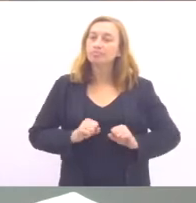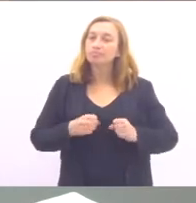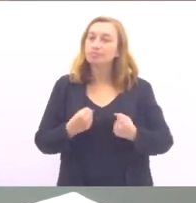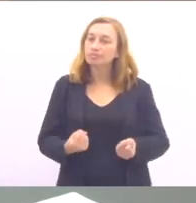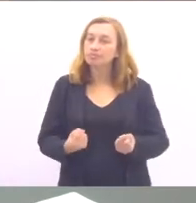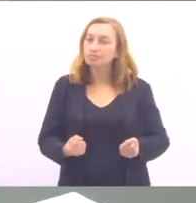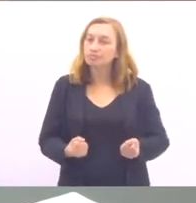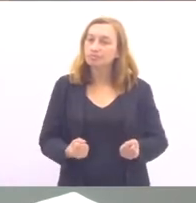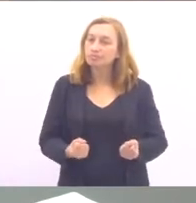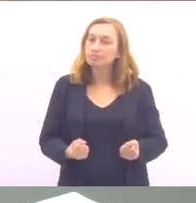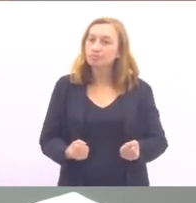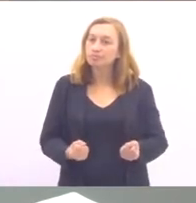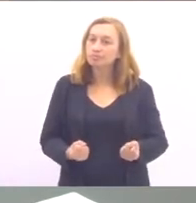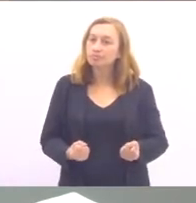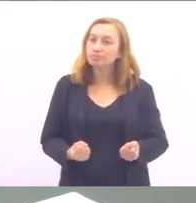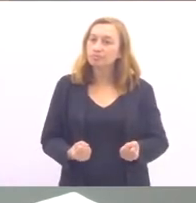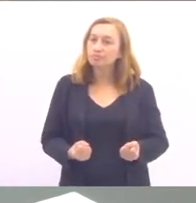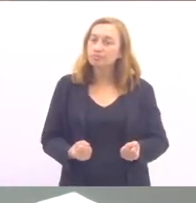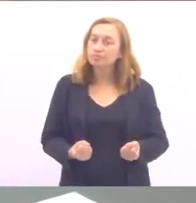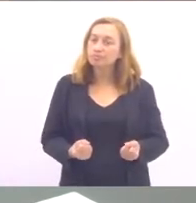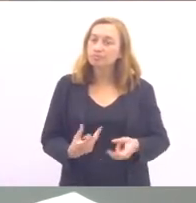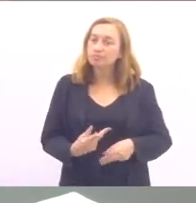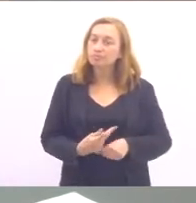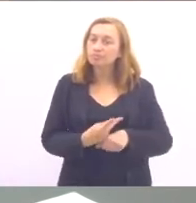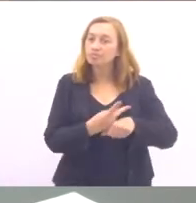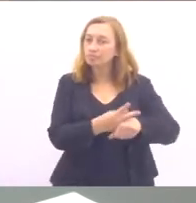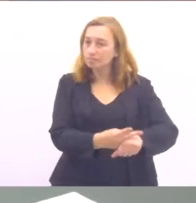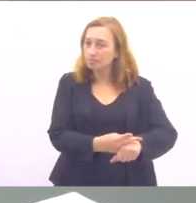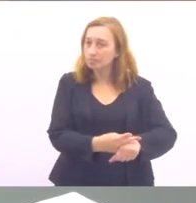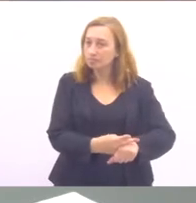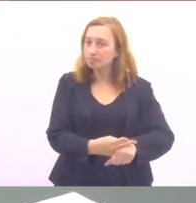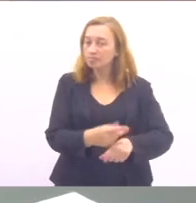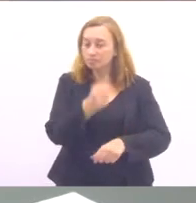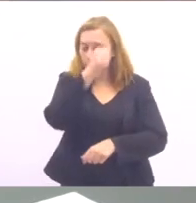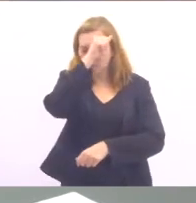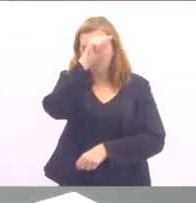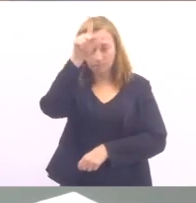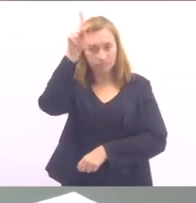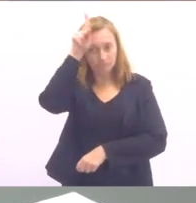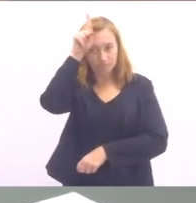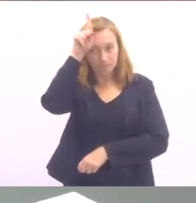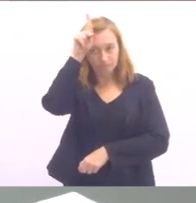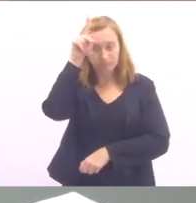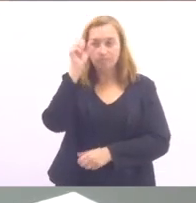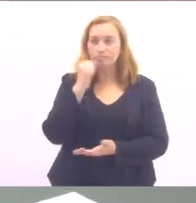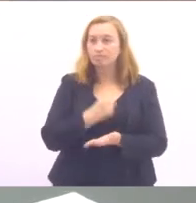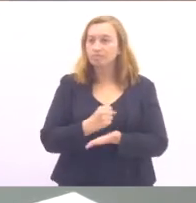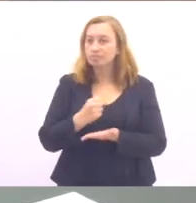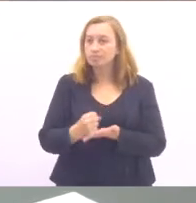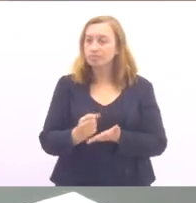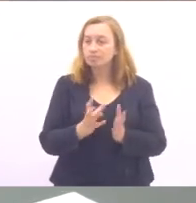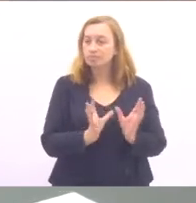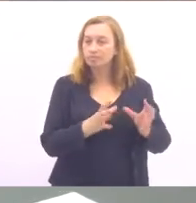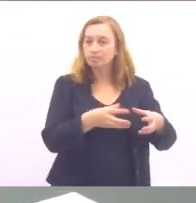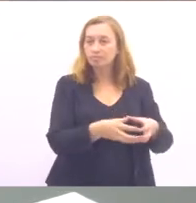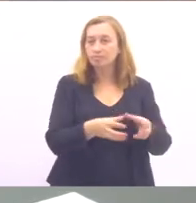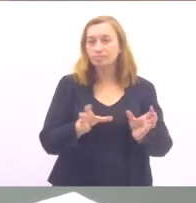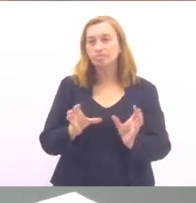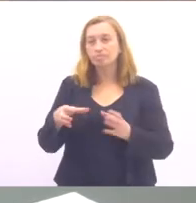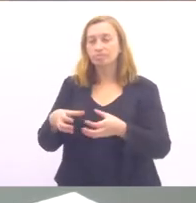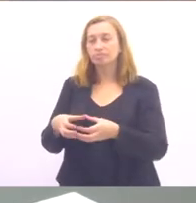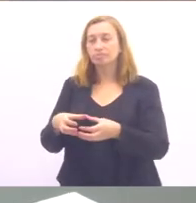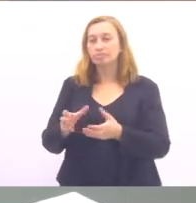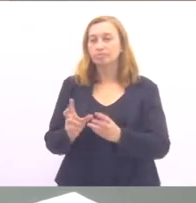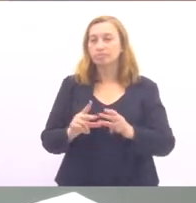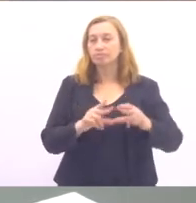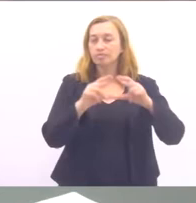forçar ou premiar as prefeituras que contratarem as cooperativas para fazerem